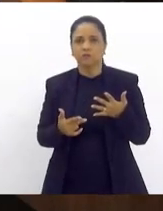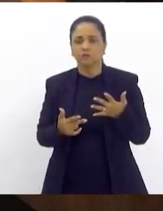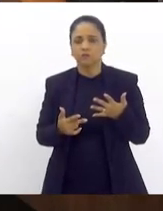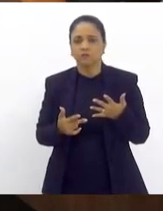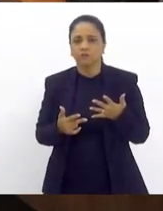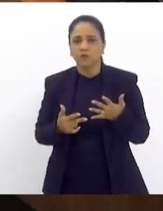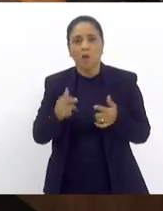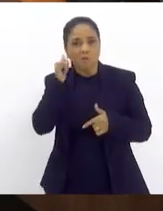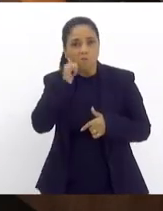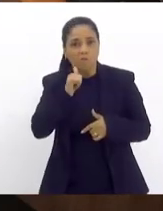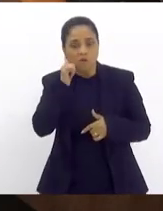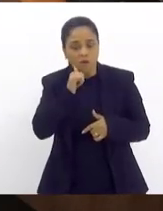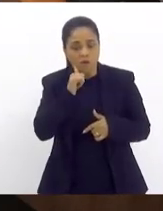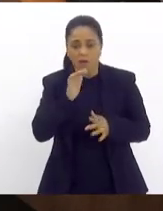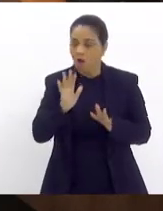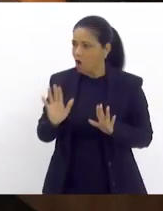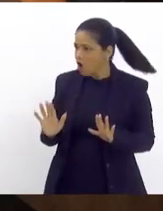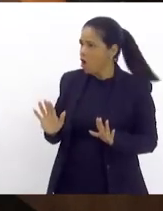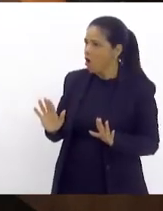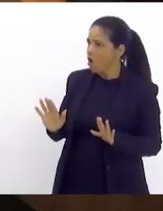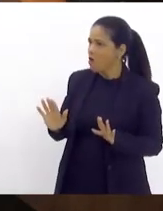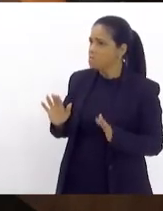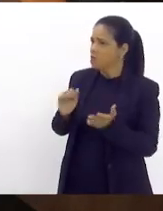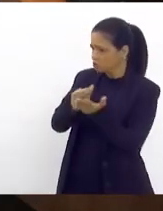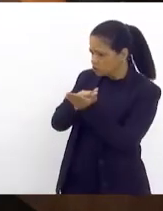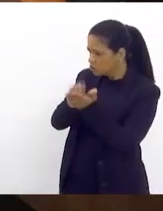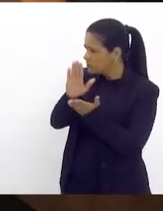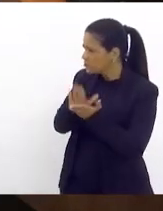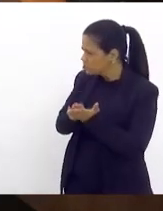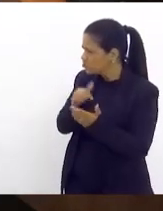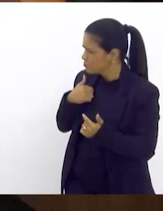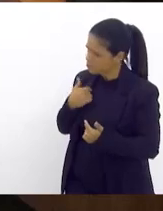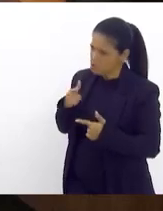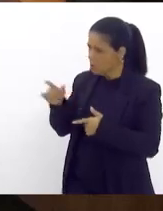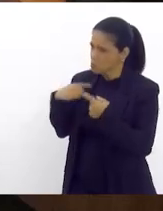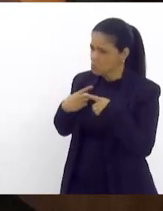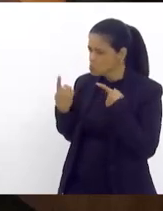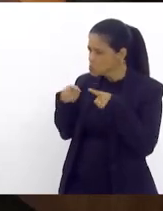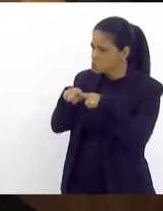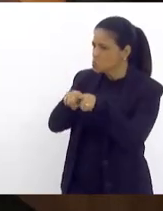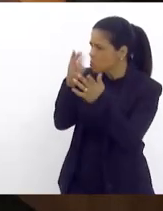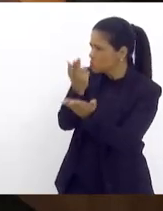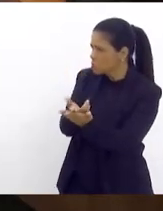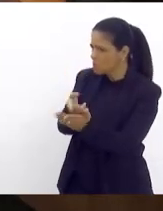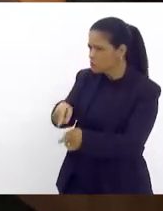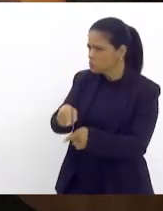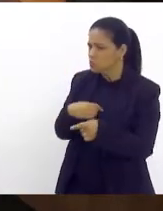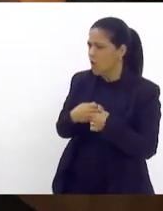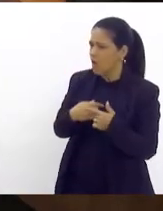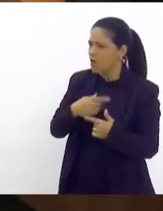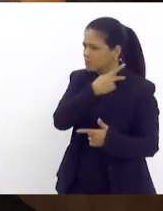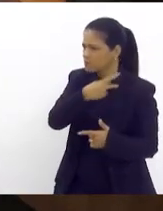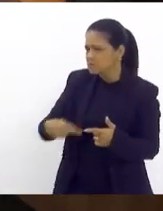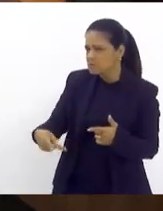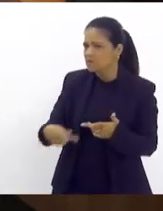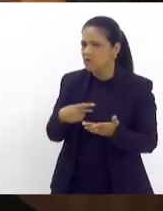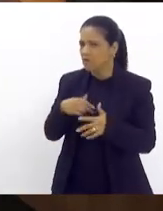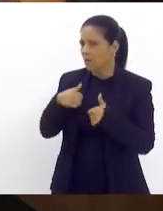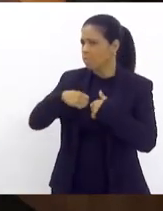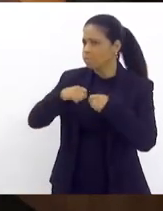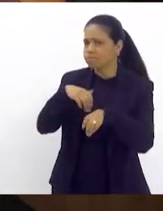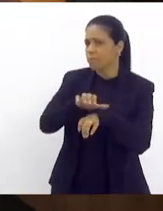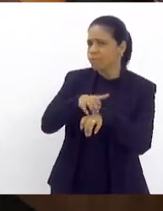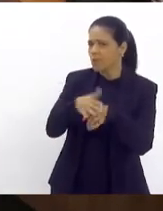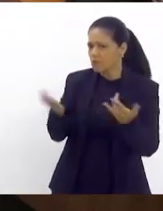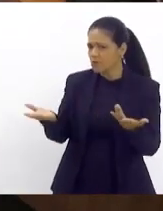a mulher chegava e diz olha você me demitiu porque eu não deitei contigo no divã da Presidente e tal e o sujeito foi punido e